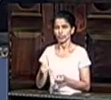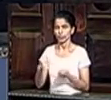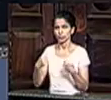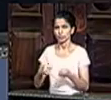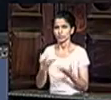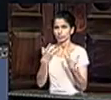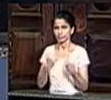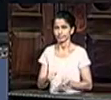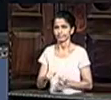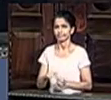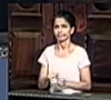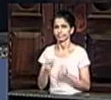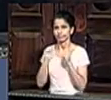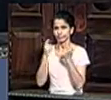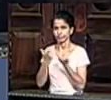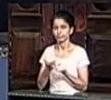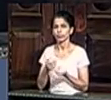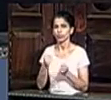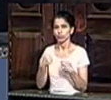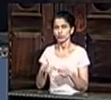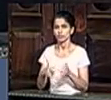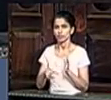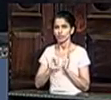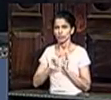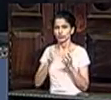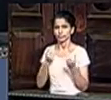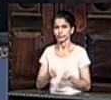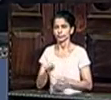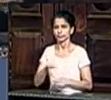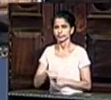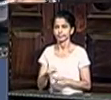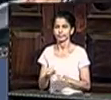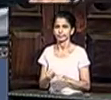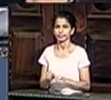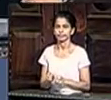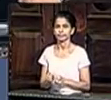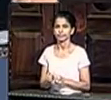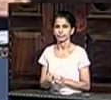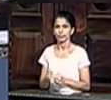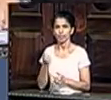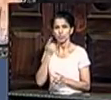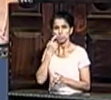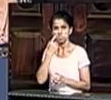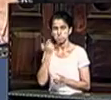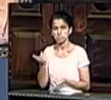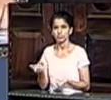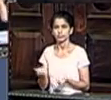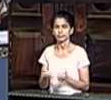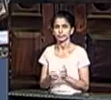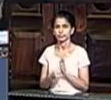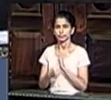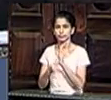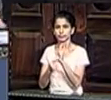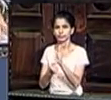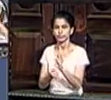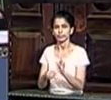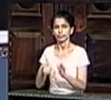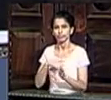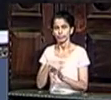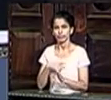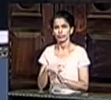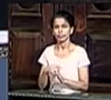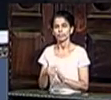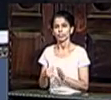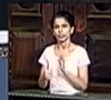casa um projeto que falar sobre isso obviamente isso mostra que nós temos sim o